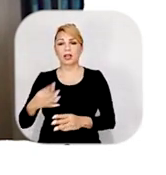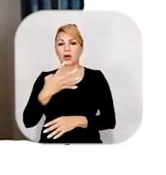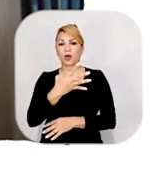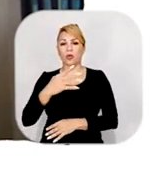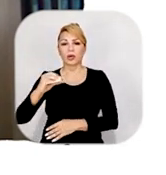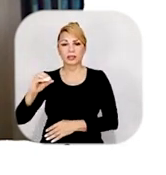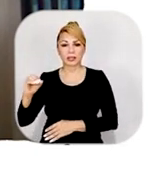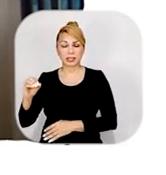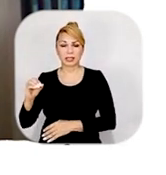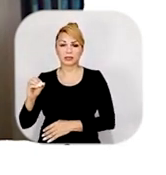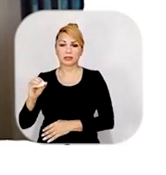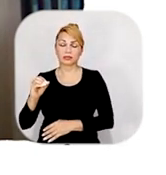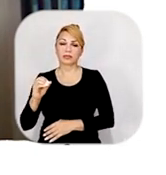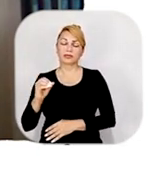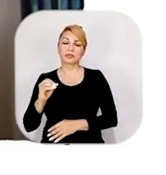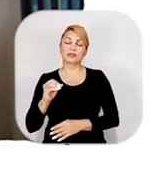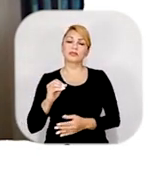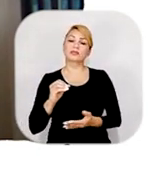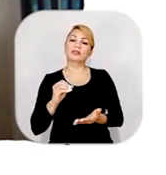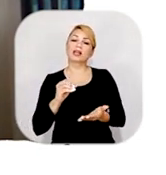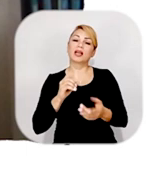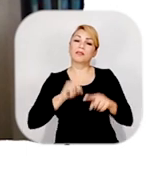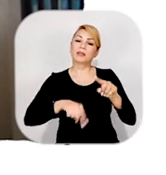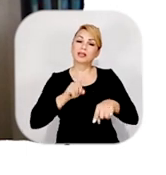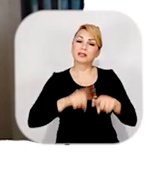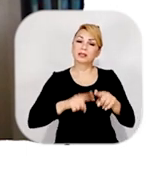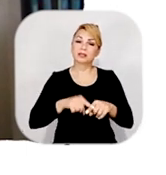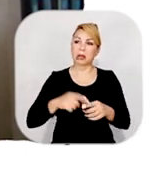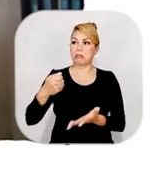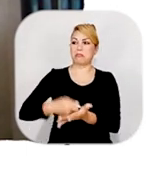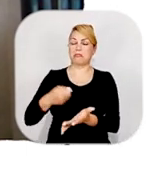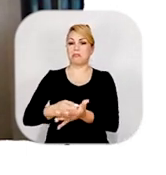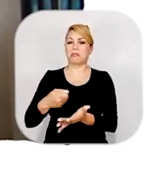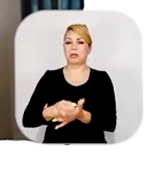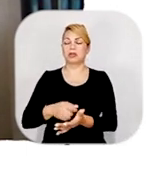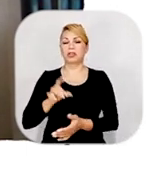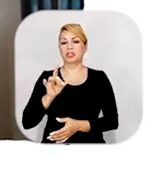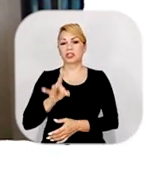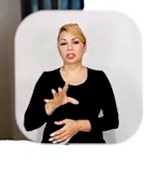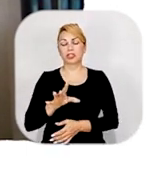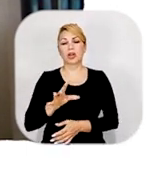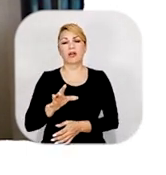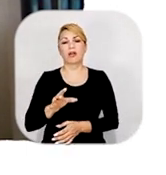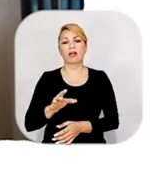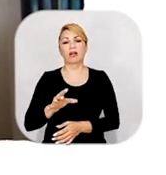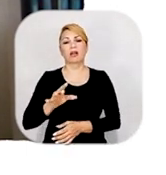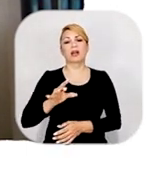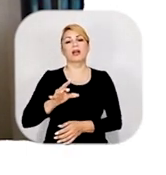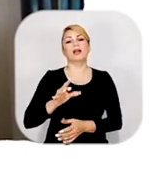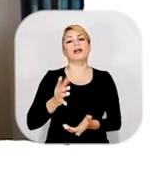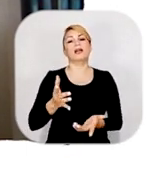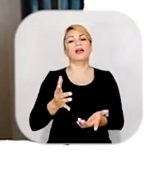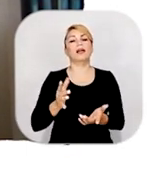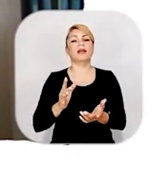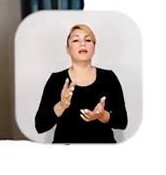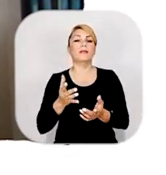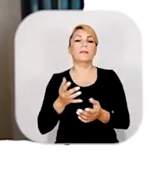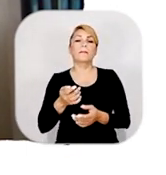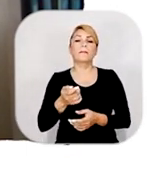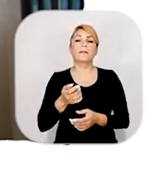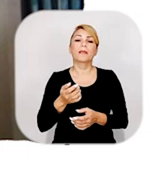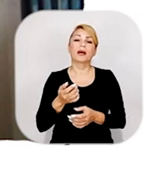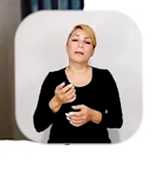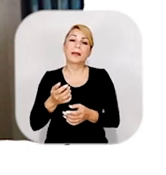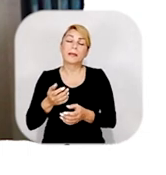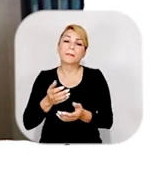exemplares, que não era nem de obrigação deles, né? Eles tinham obrigação somente de fazer o layout, era uma contrapartida, mas que eles imprimiram.